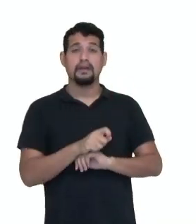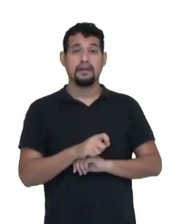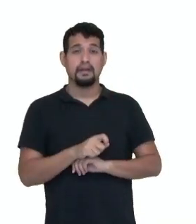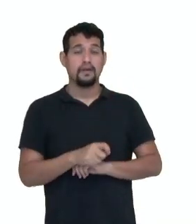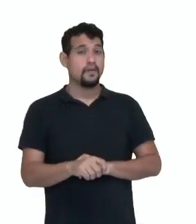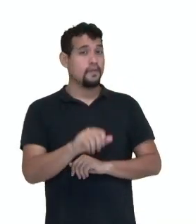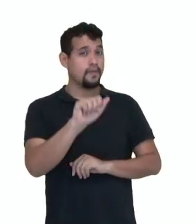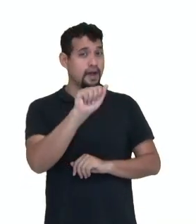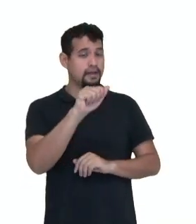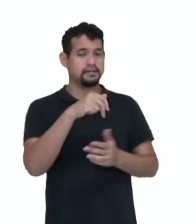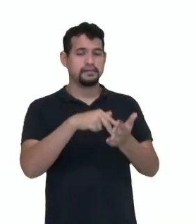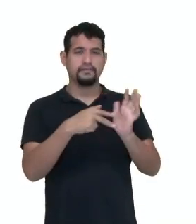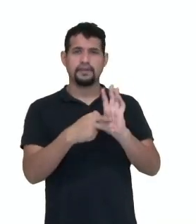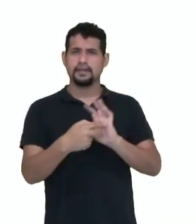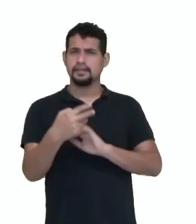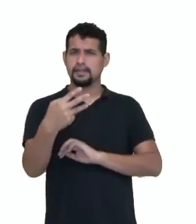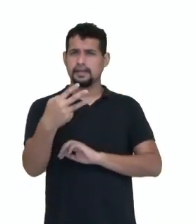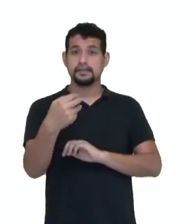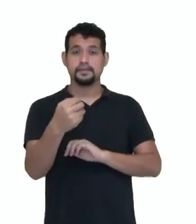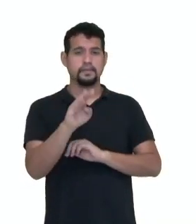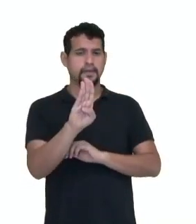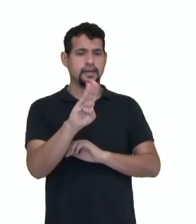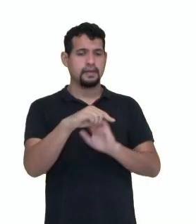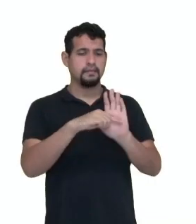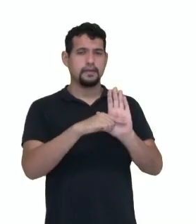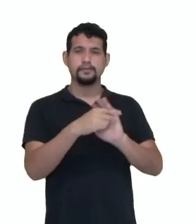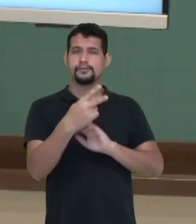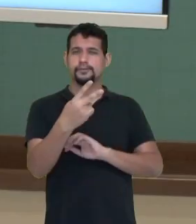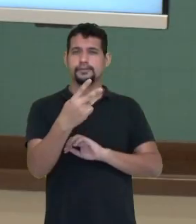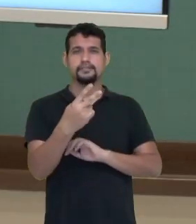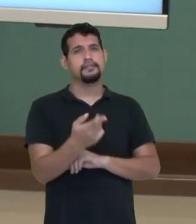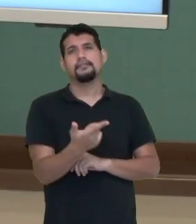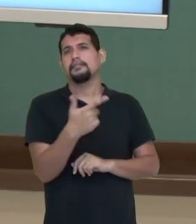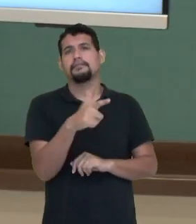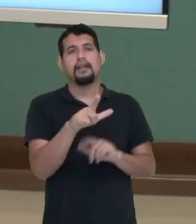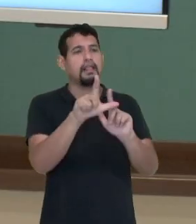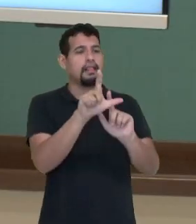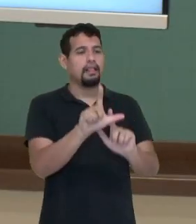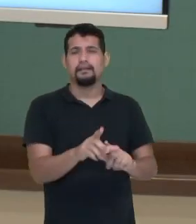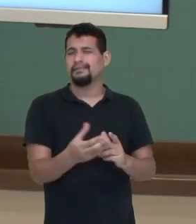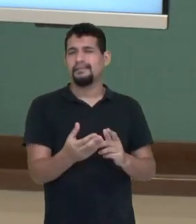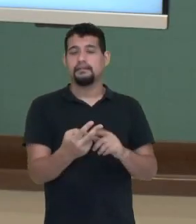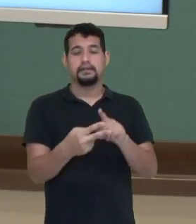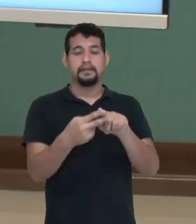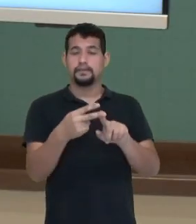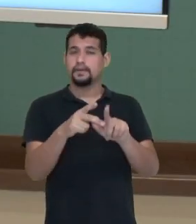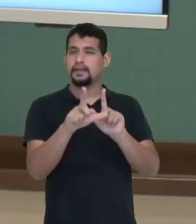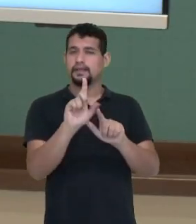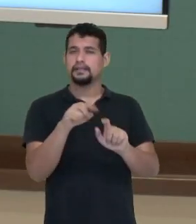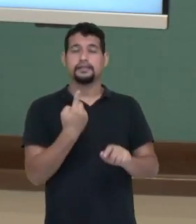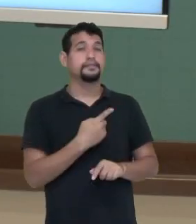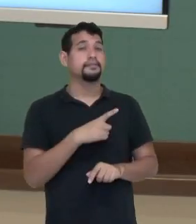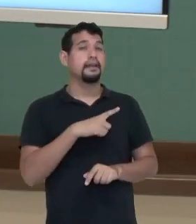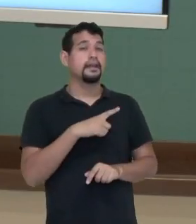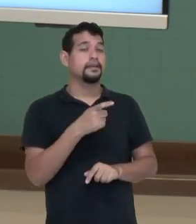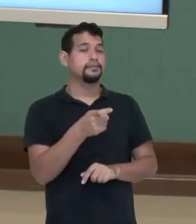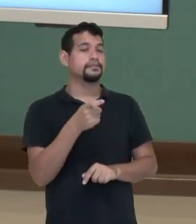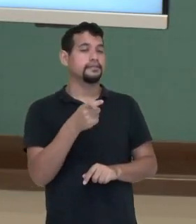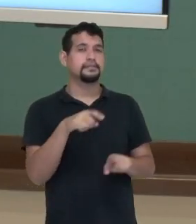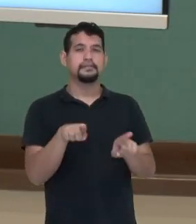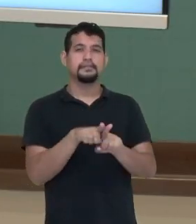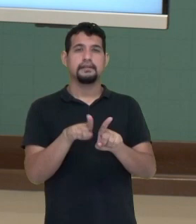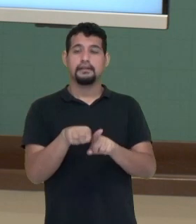aqui é 3 e o b é menos 2, ó, tá vendo? Não tem tanta letra assim. As duas letras que nós temos é x e